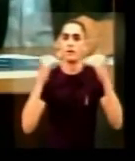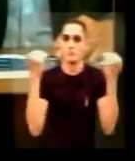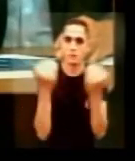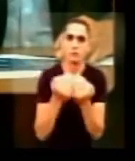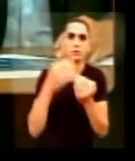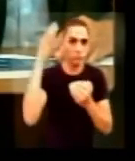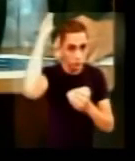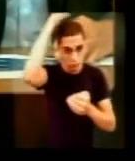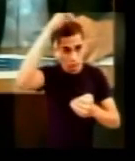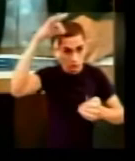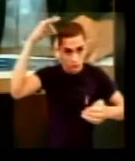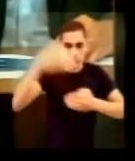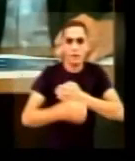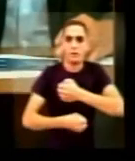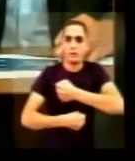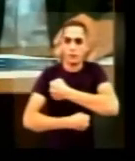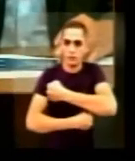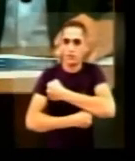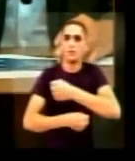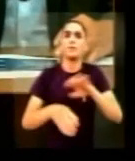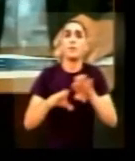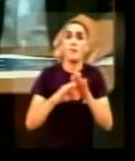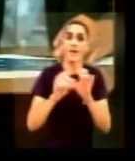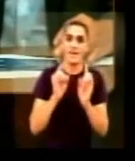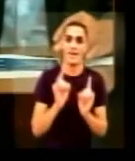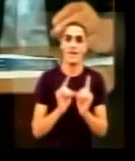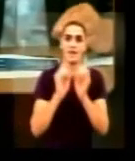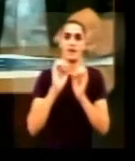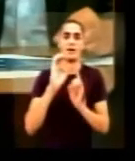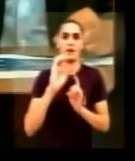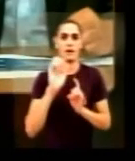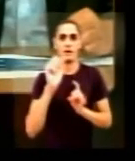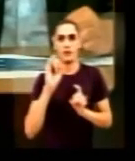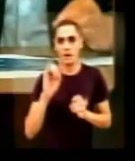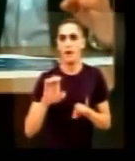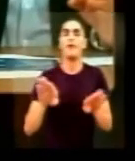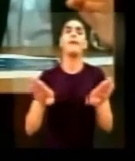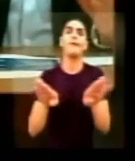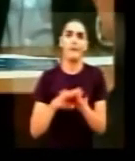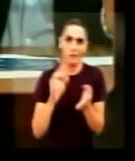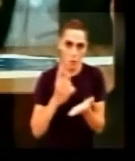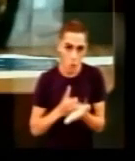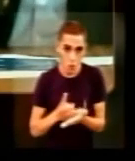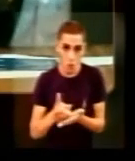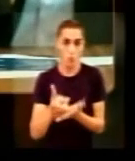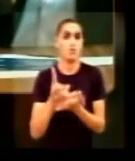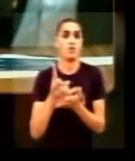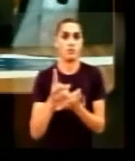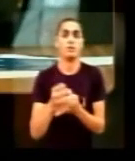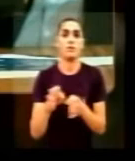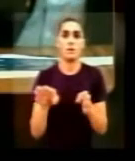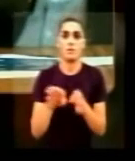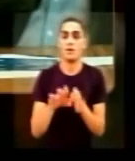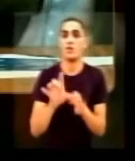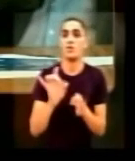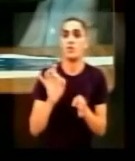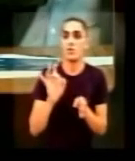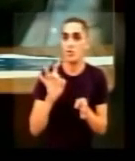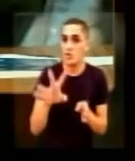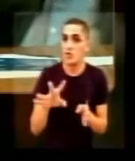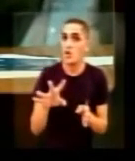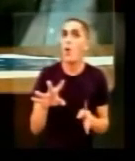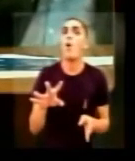ainda continuam como unidades respiratórias. Não atendem paciente que não